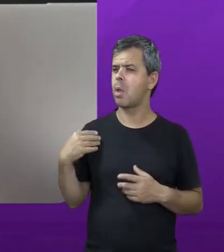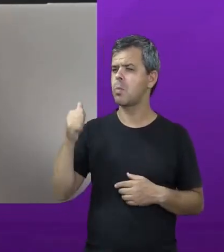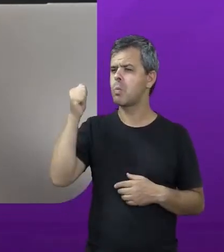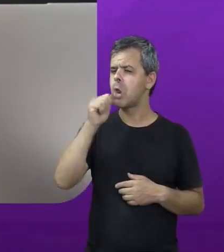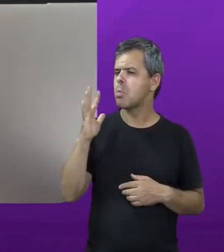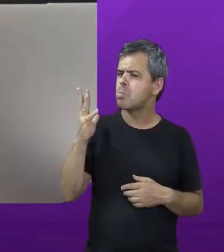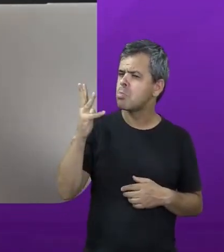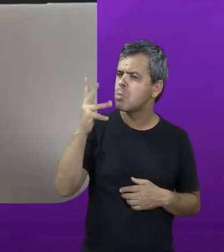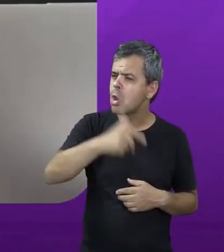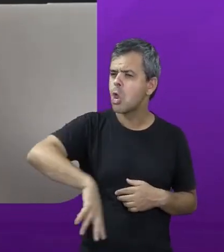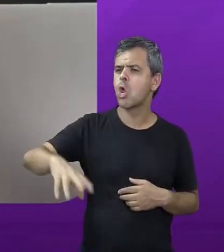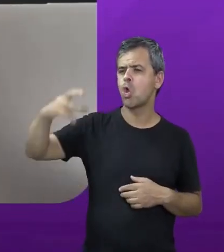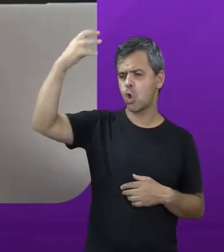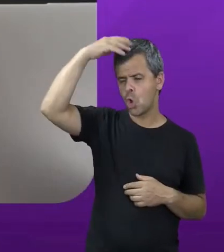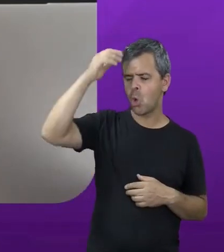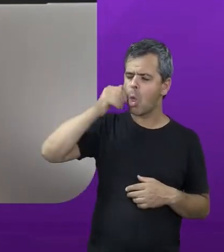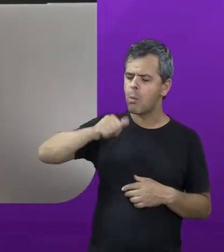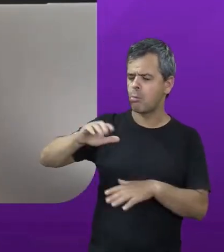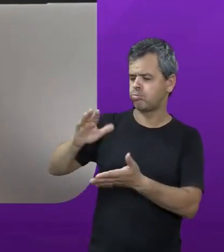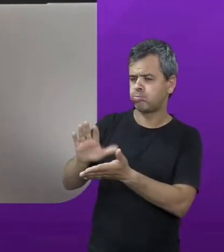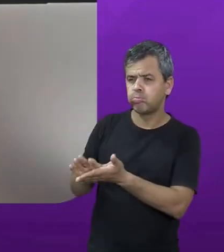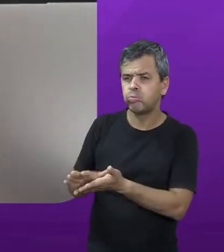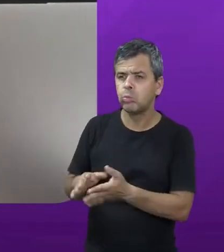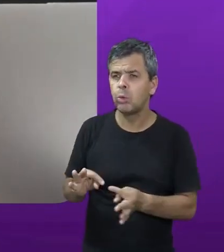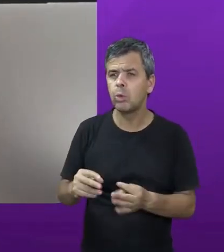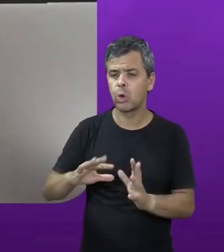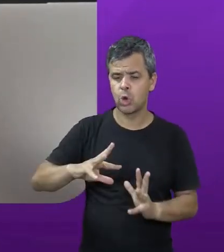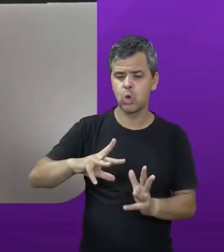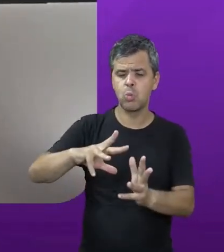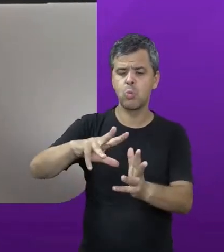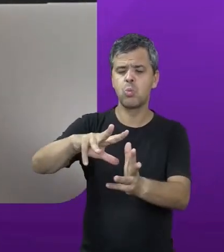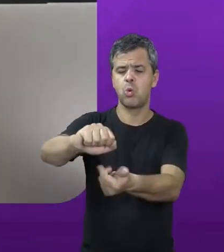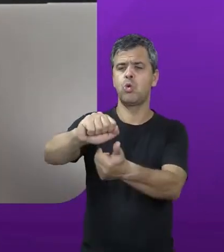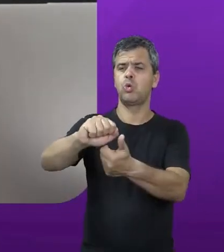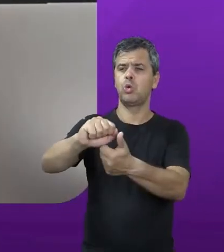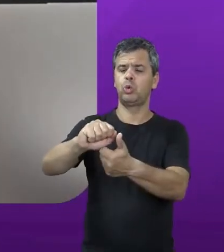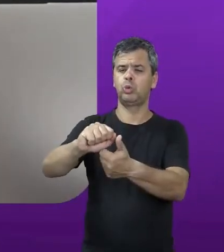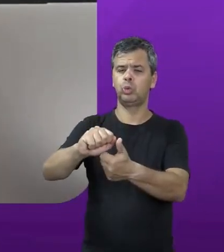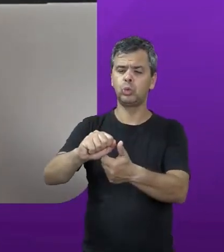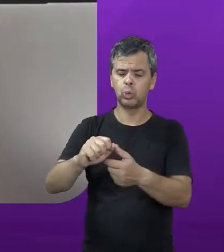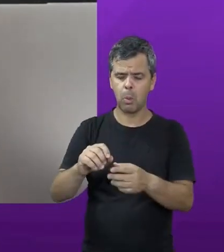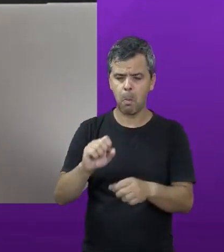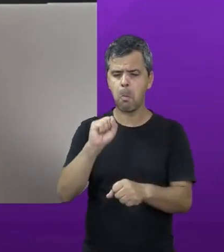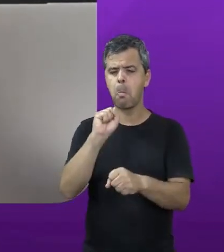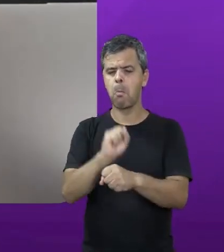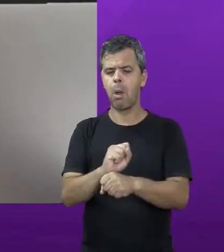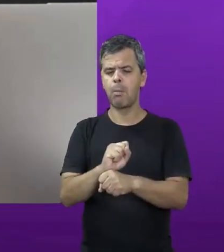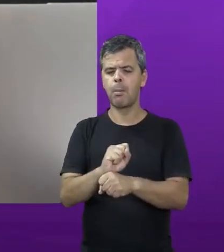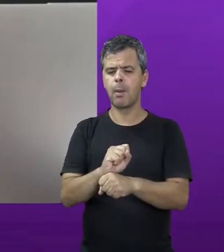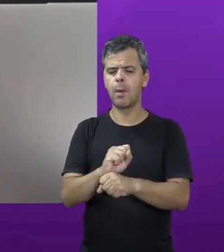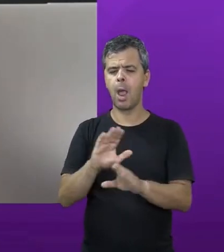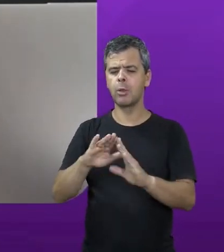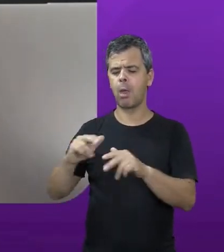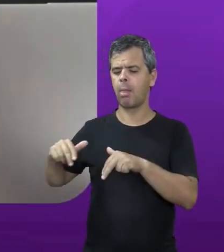nós somos as rainhas da bateria, nós somos o mundo todo para ver a escola desfilar e